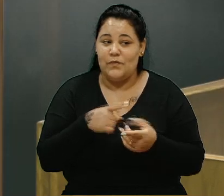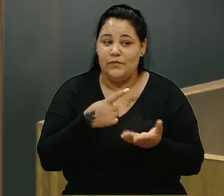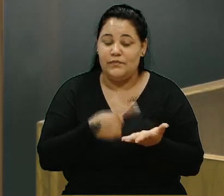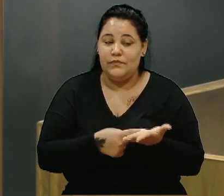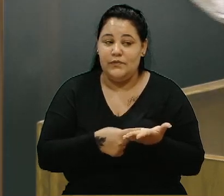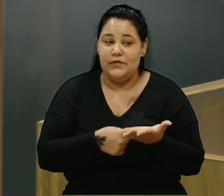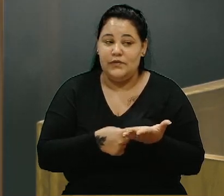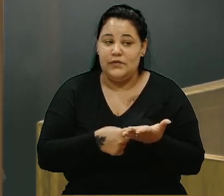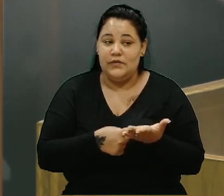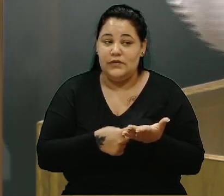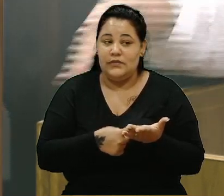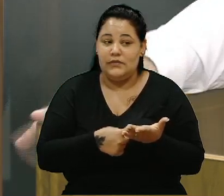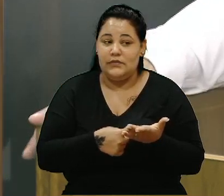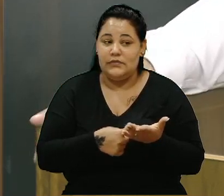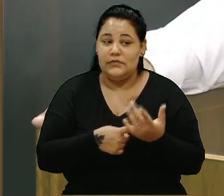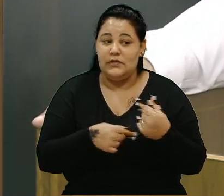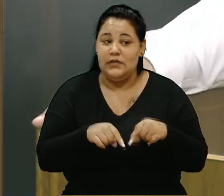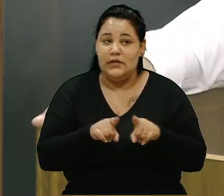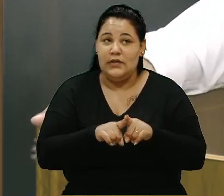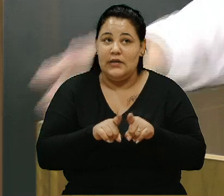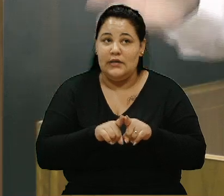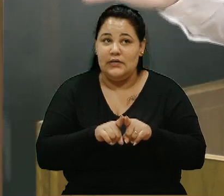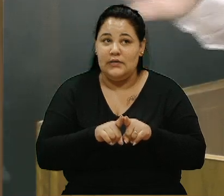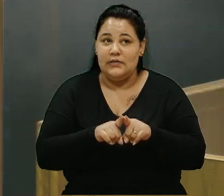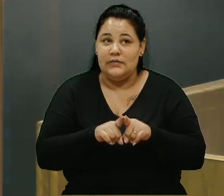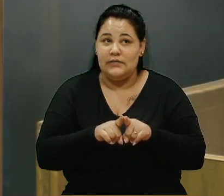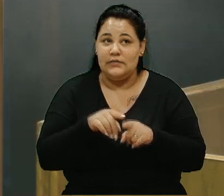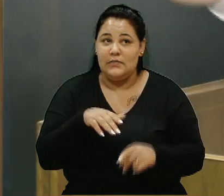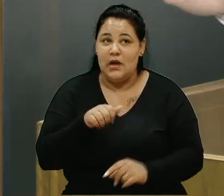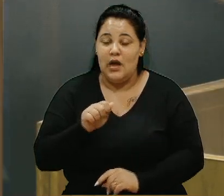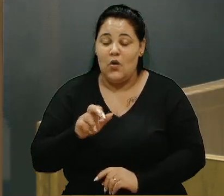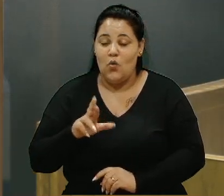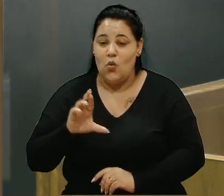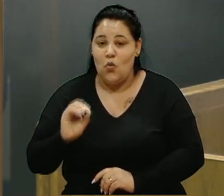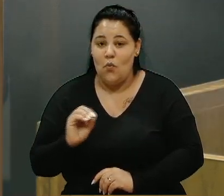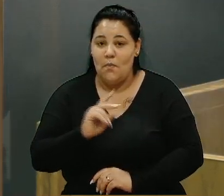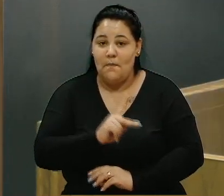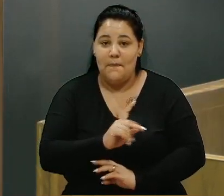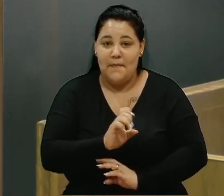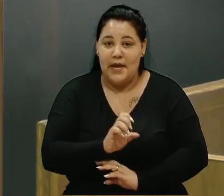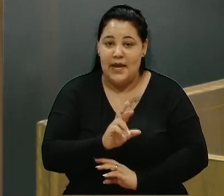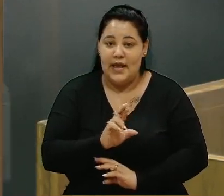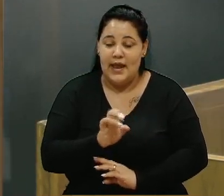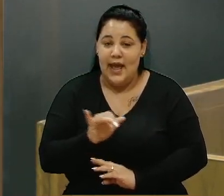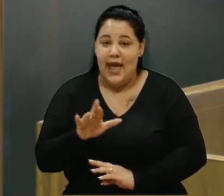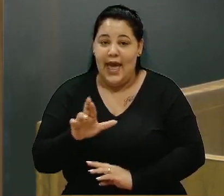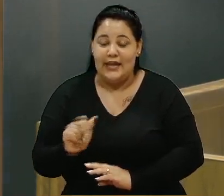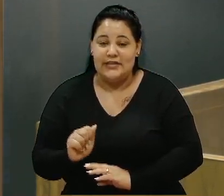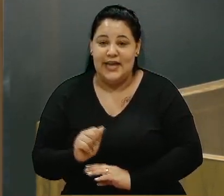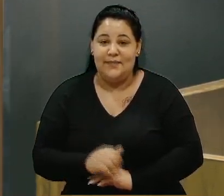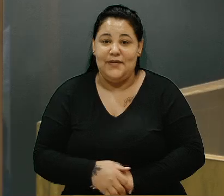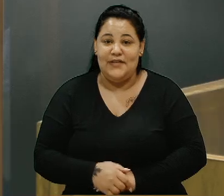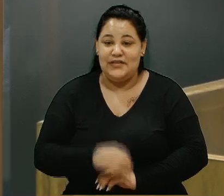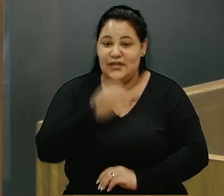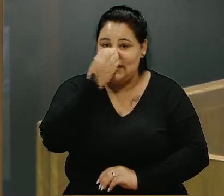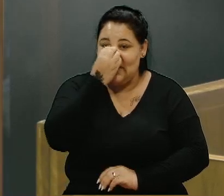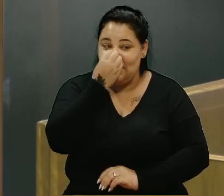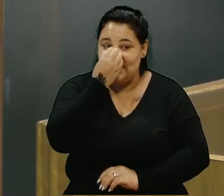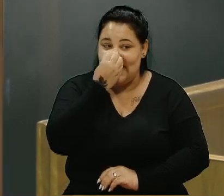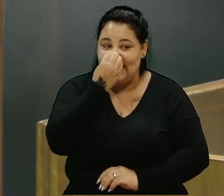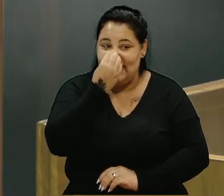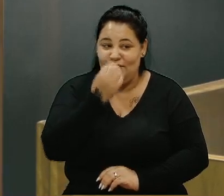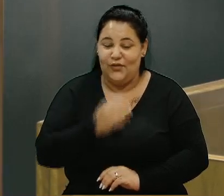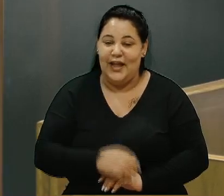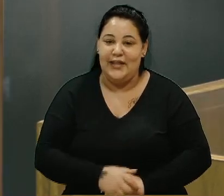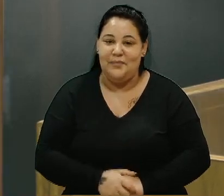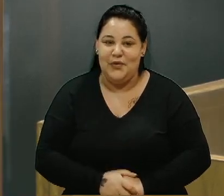né, o representante do escritório em Brasília, o Mauro Pereira, esteve lá, nos recebeu super bem, etc, etc. O Mauro, que é ex-vereador